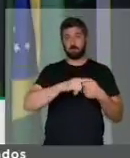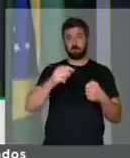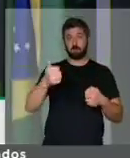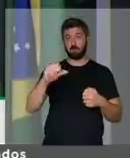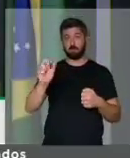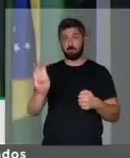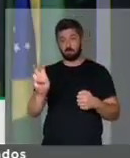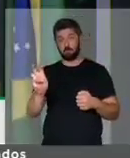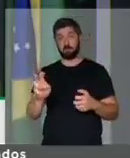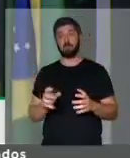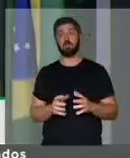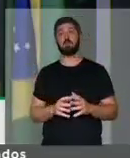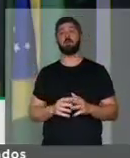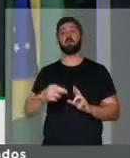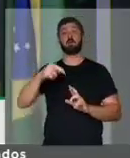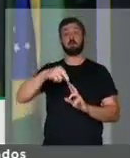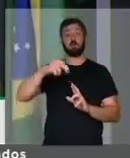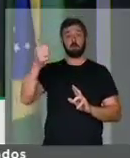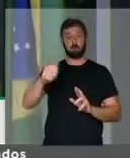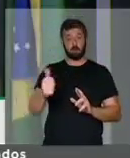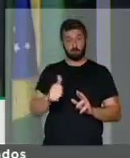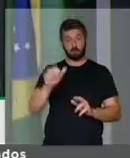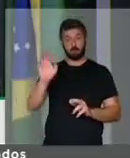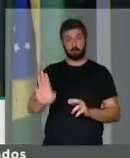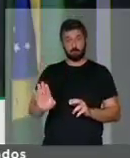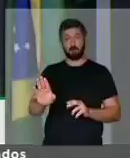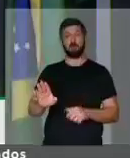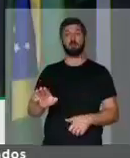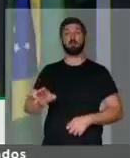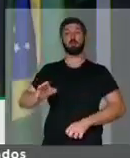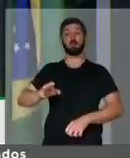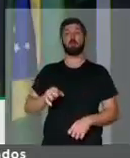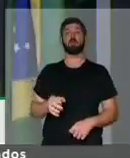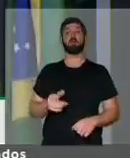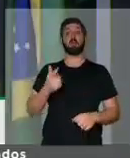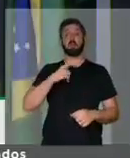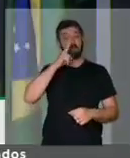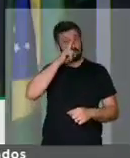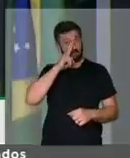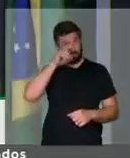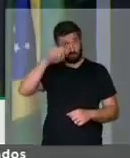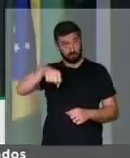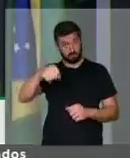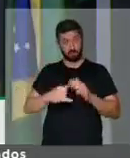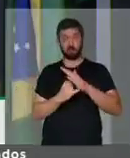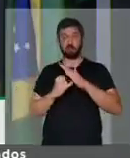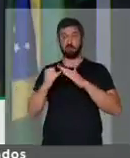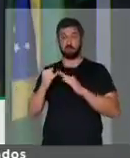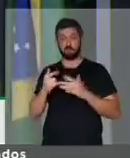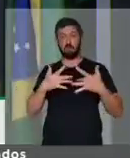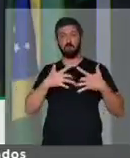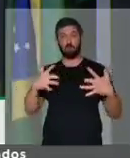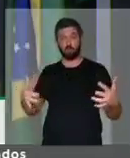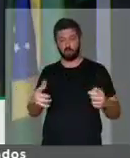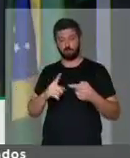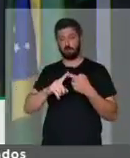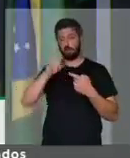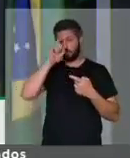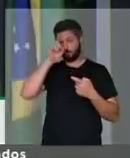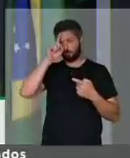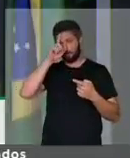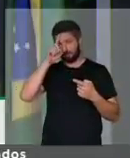artigo 195, o parágrafo 11b, que coloca em risco, sim, as entidades filantrópicas, os